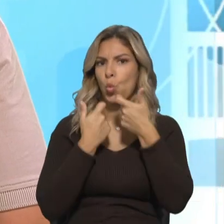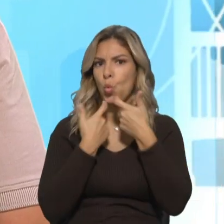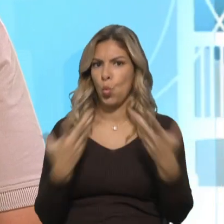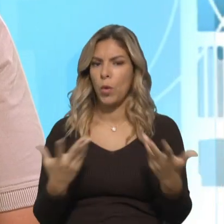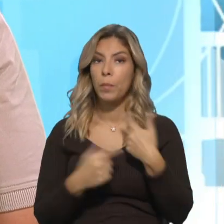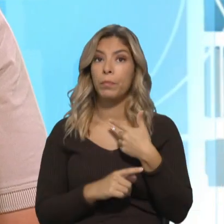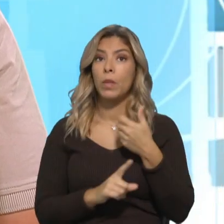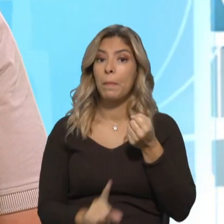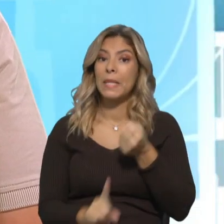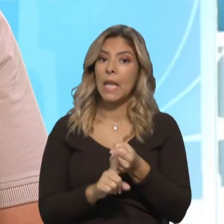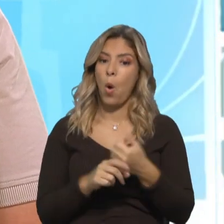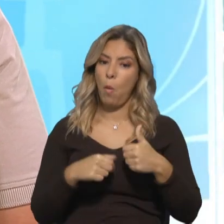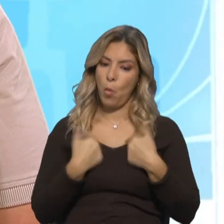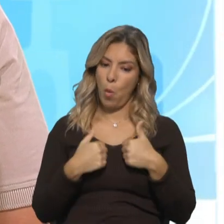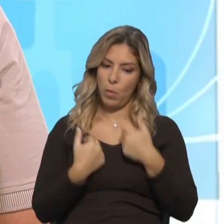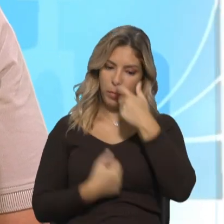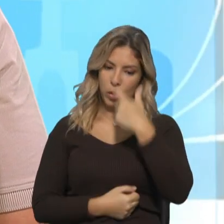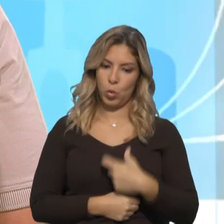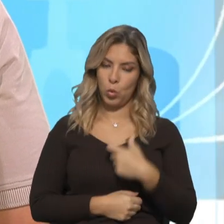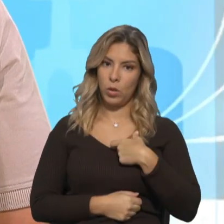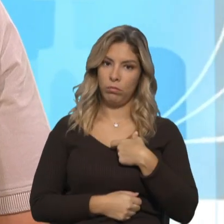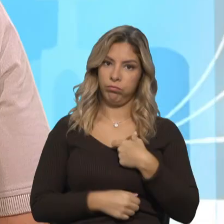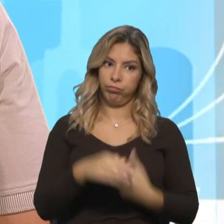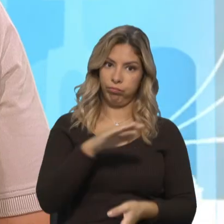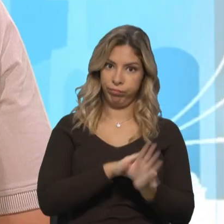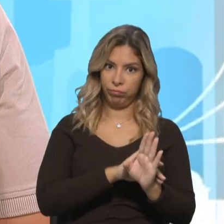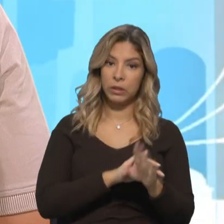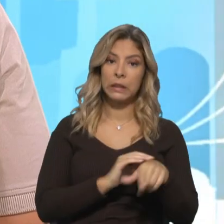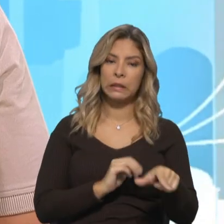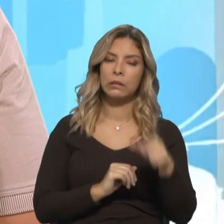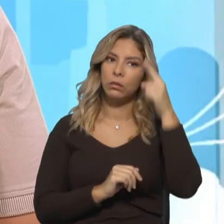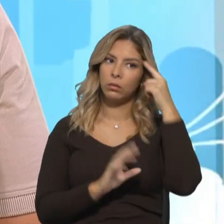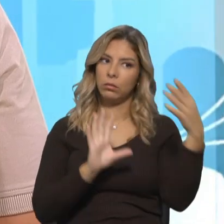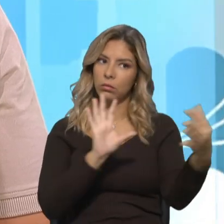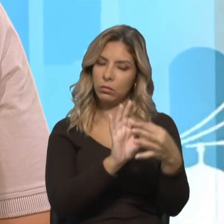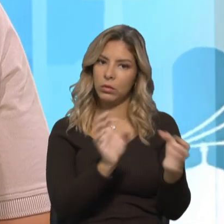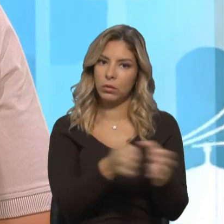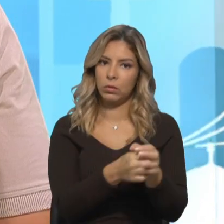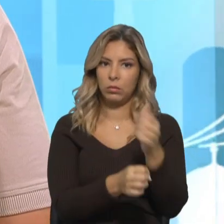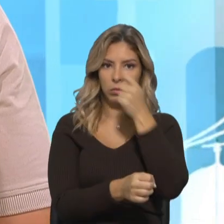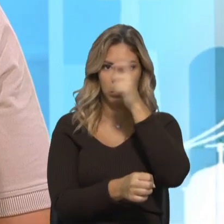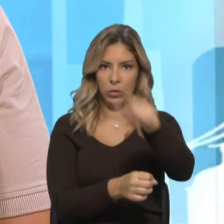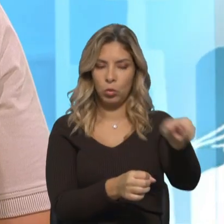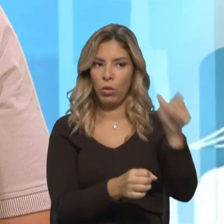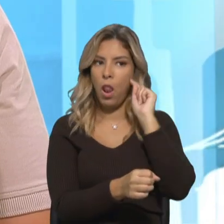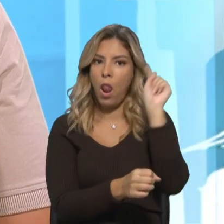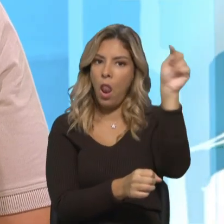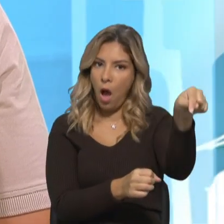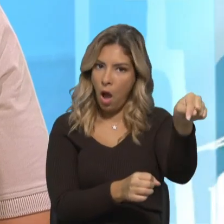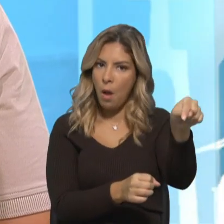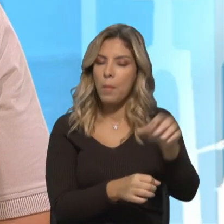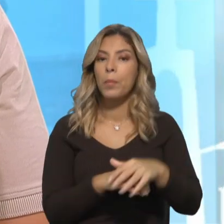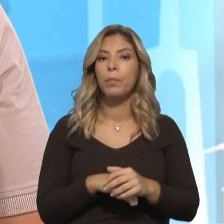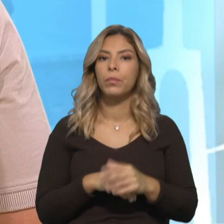partem, dão sempre um pouco de nós e com o povo onde estão. Neste caso, nós partimos e também demos um pouco de nós, da